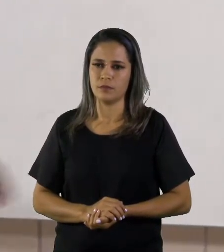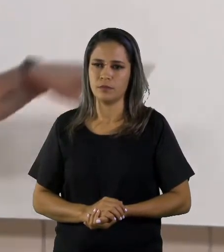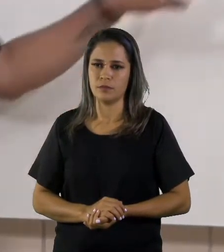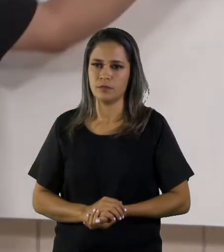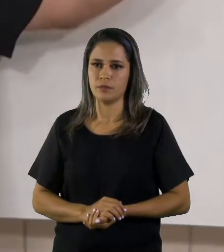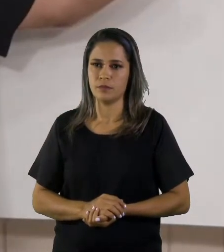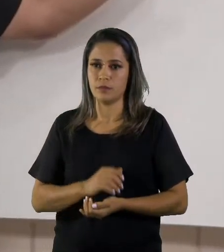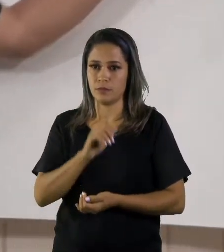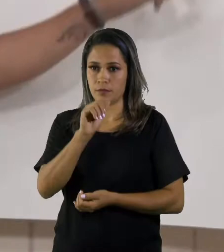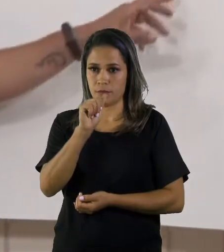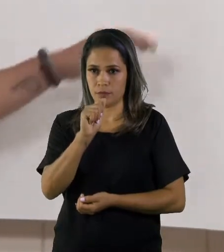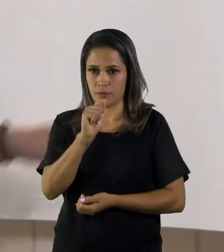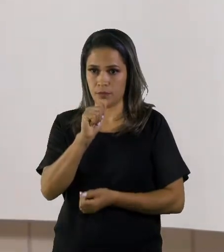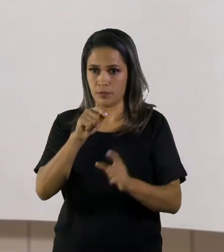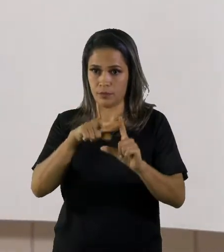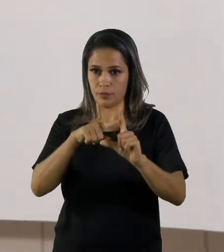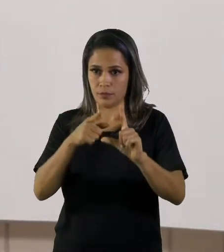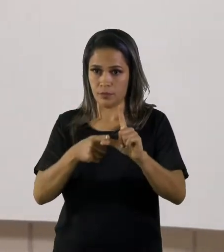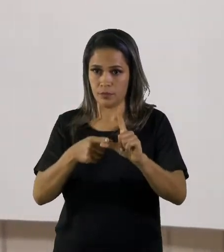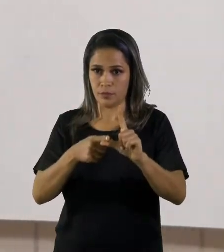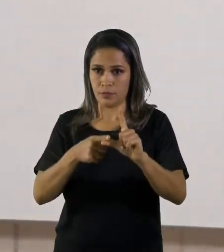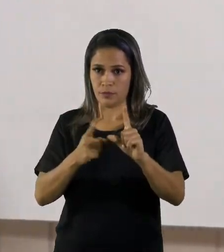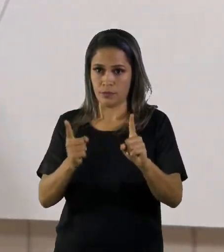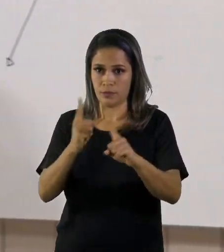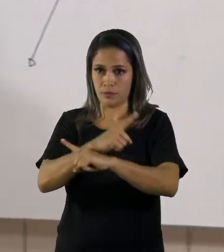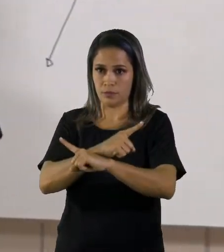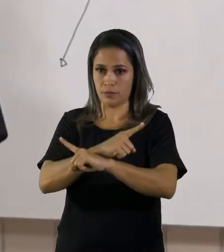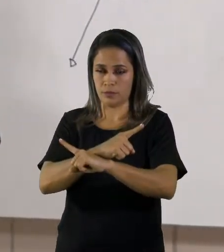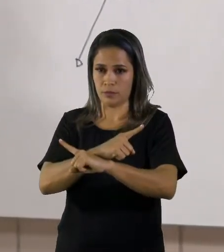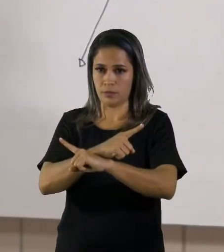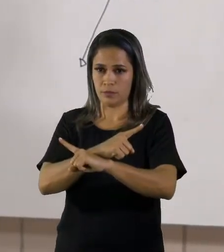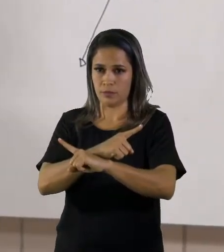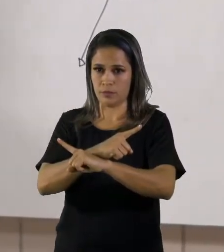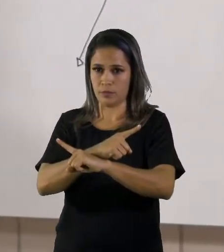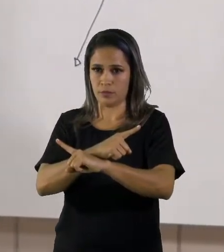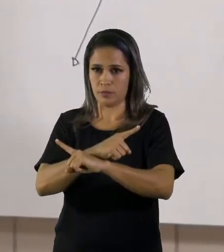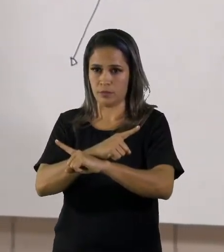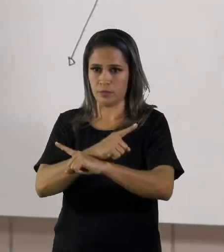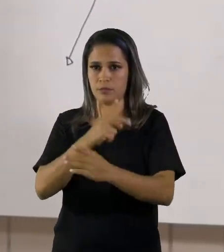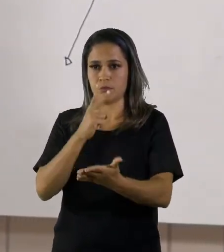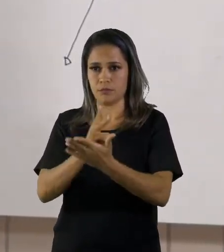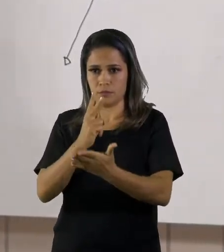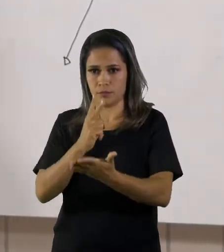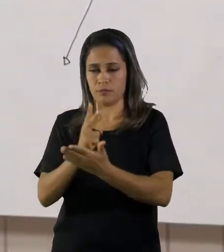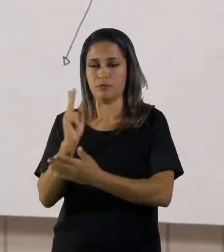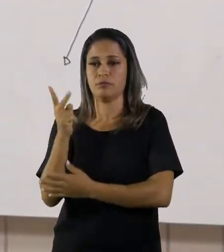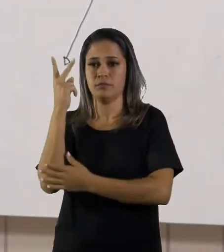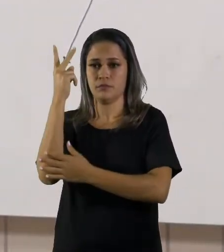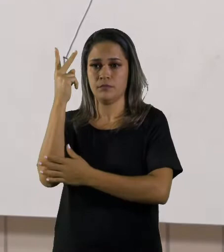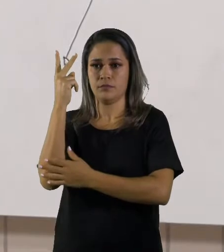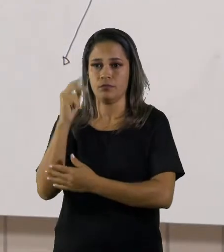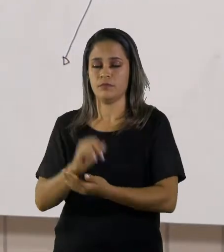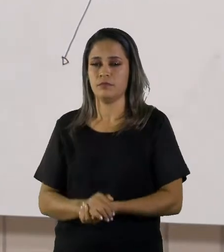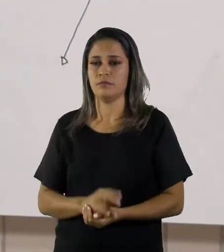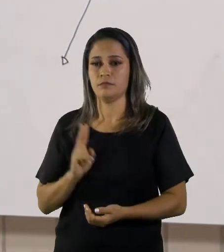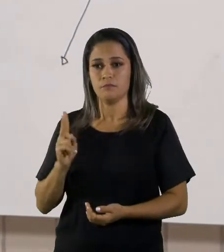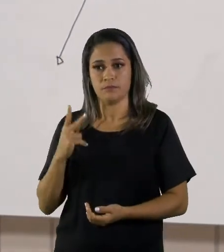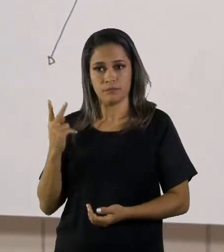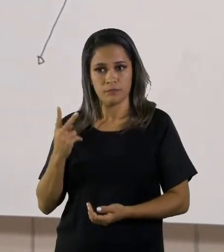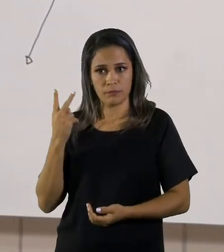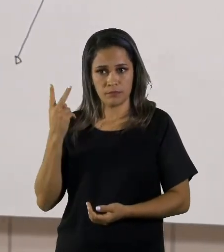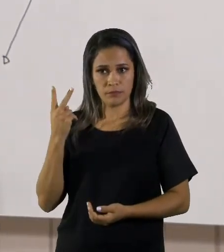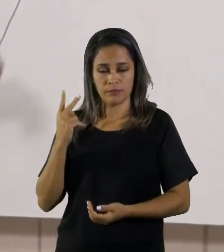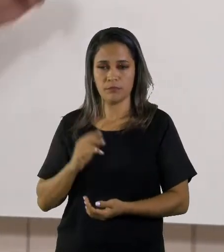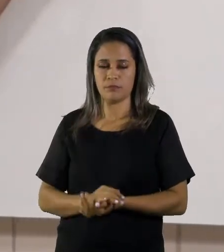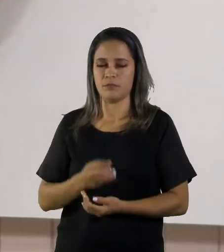Ângulos opostos pelo vértice sempre têm o mesmo valor. Então vamos lá?